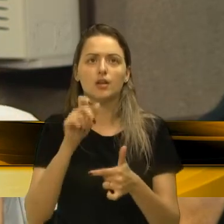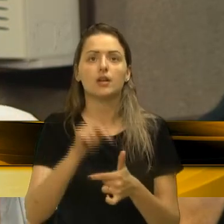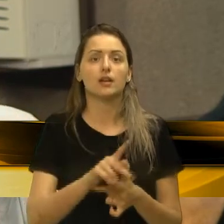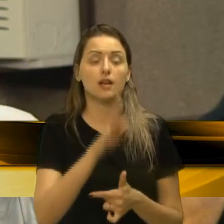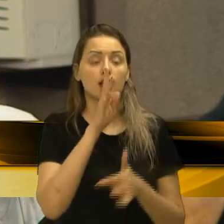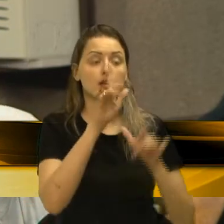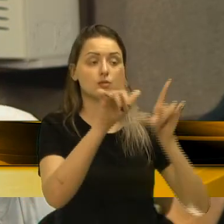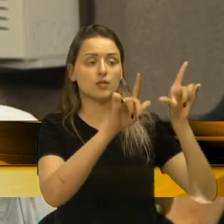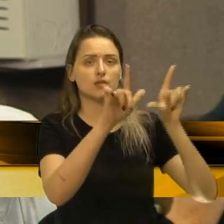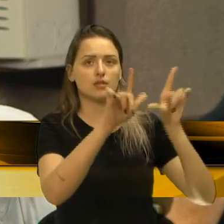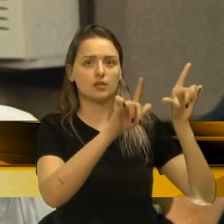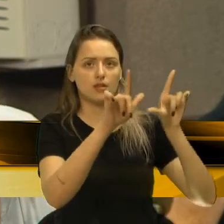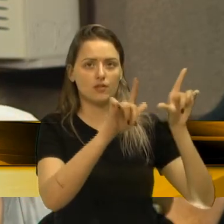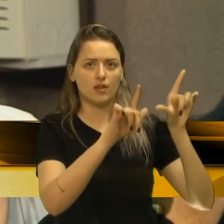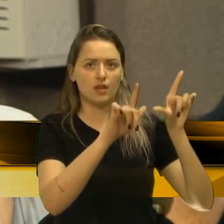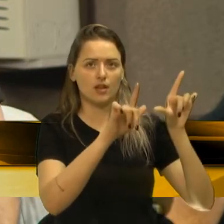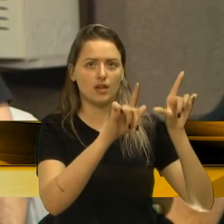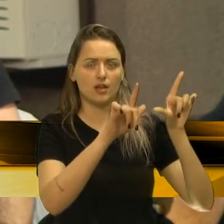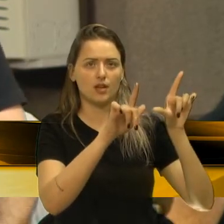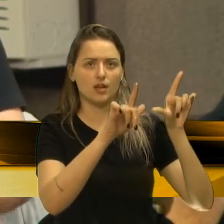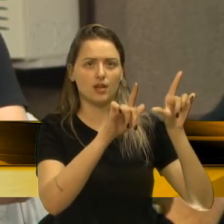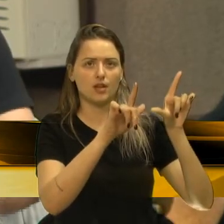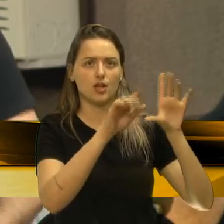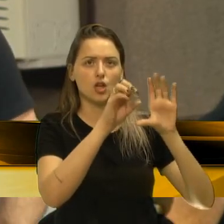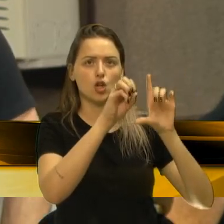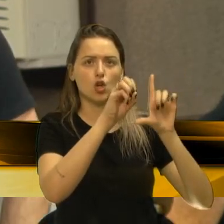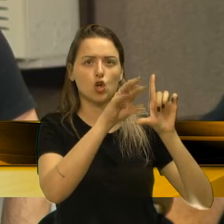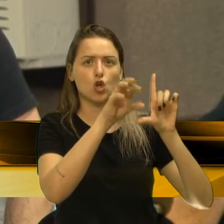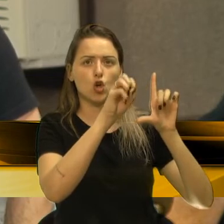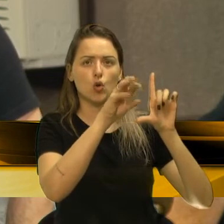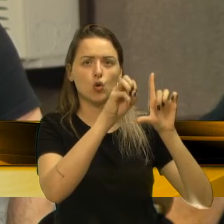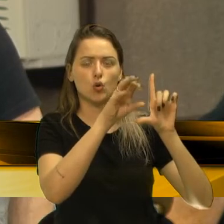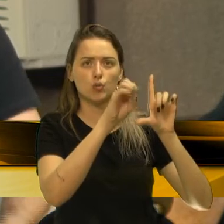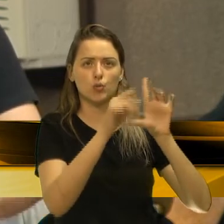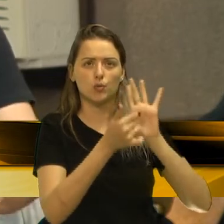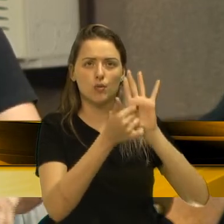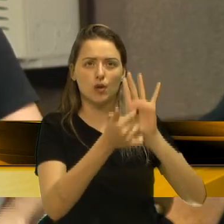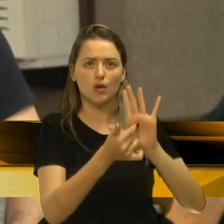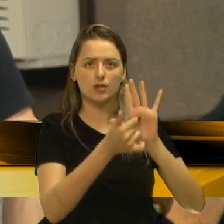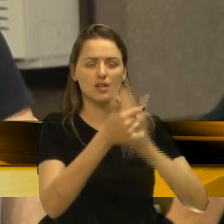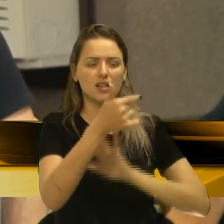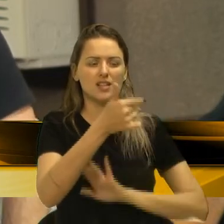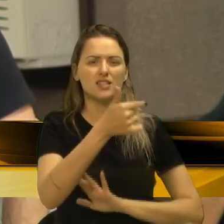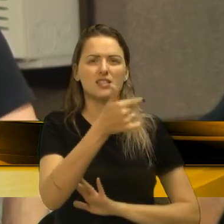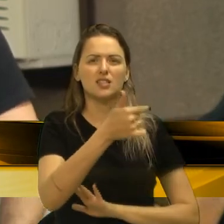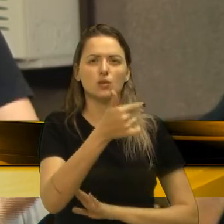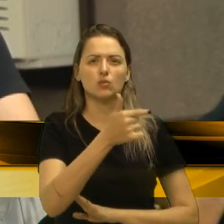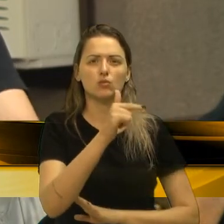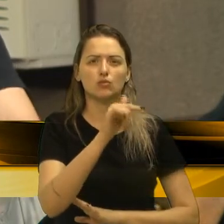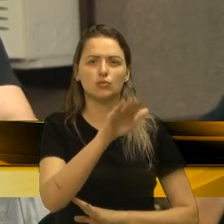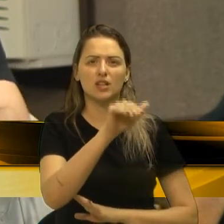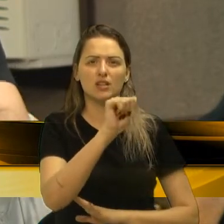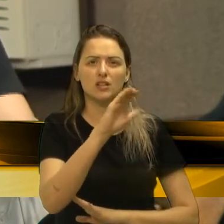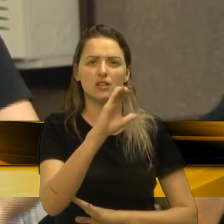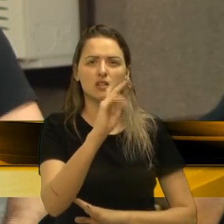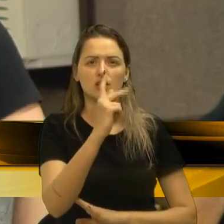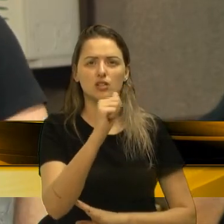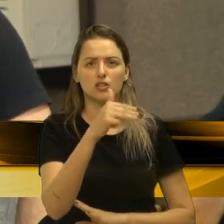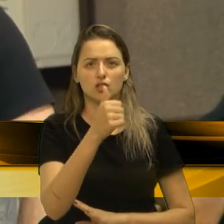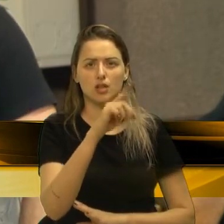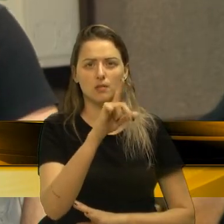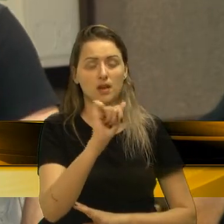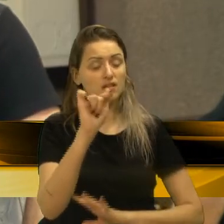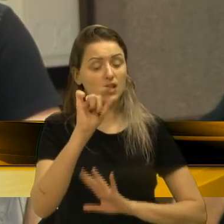assistindo aquele seriado da Rede Globo, Segunda Chamada, é o retrato real de muitas escolas do